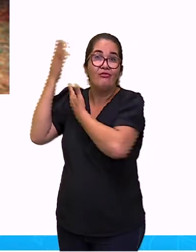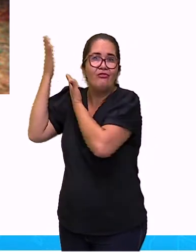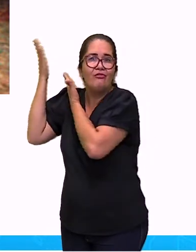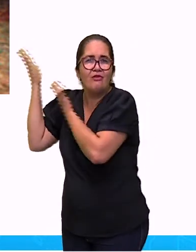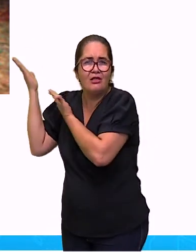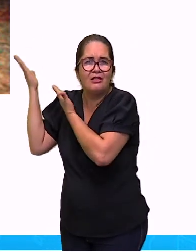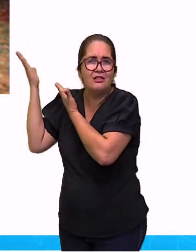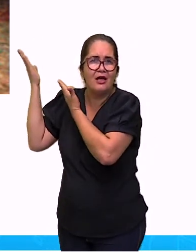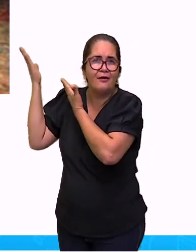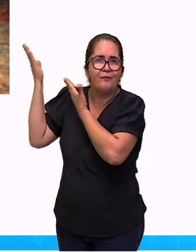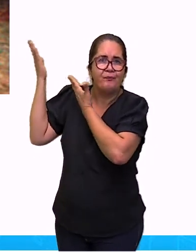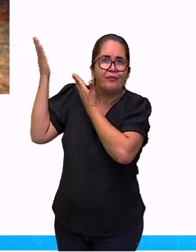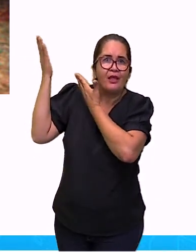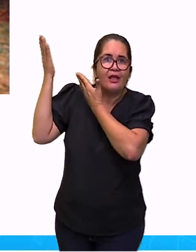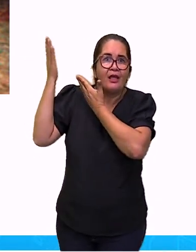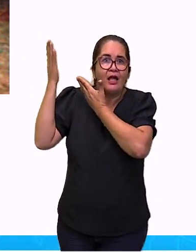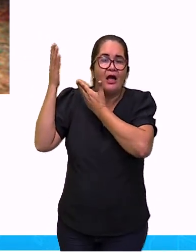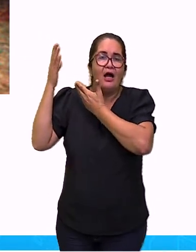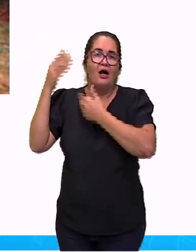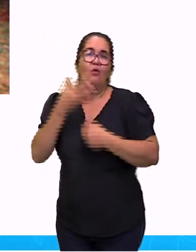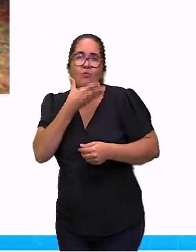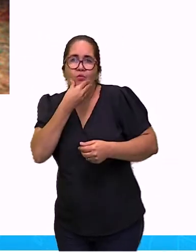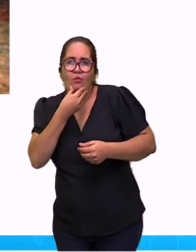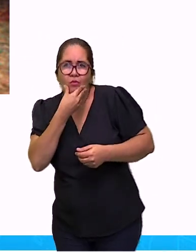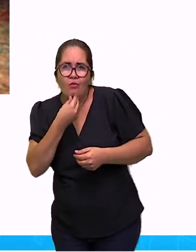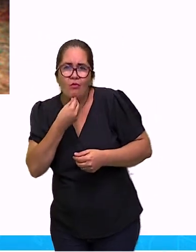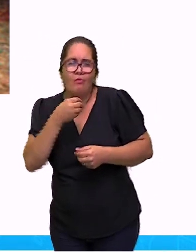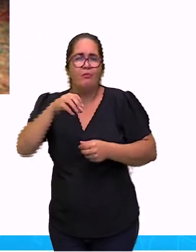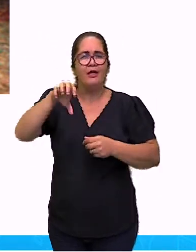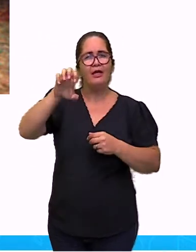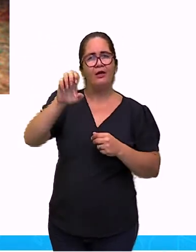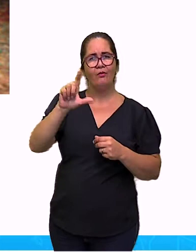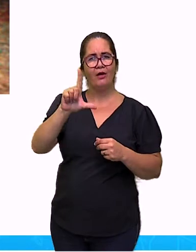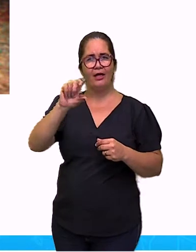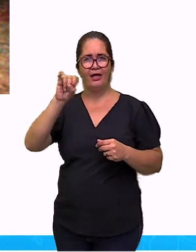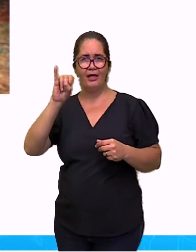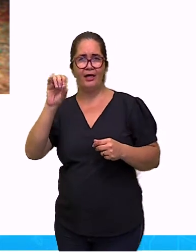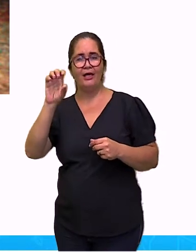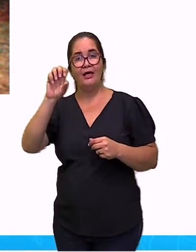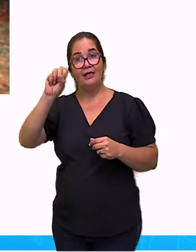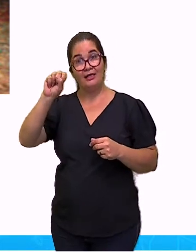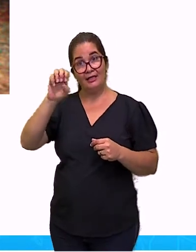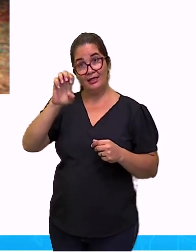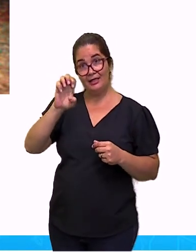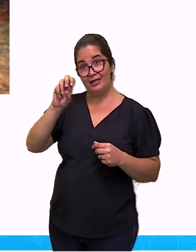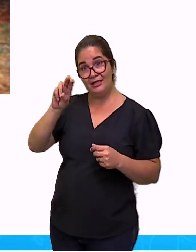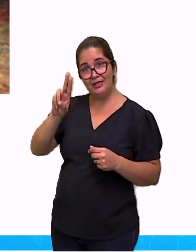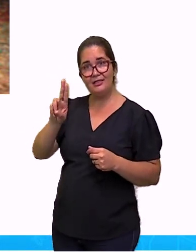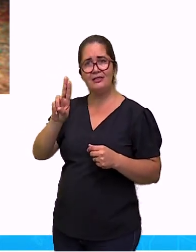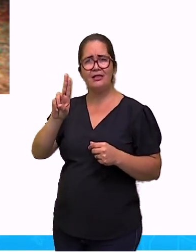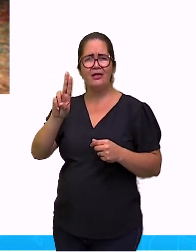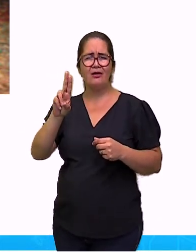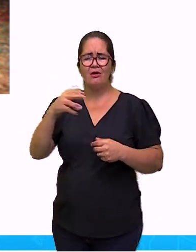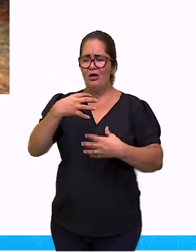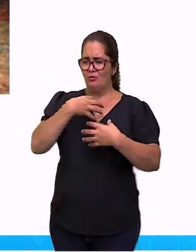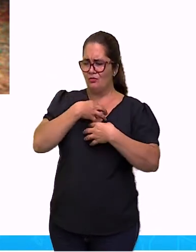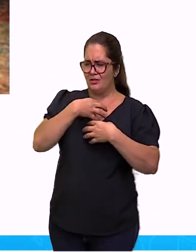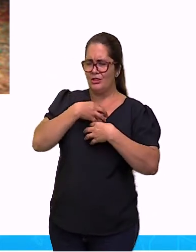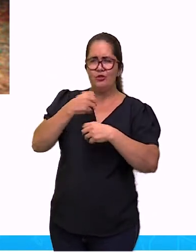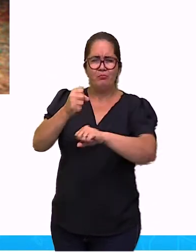retratou uma família que deixa o seu lar, onde o mestre, né, o dono da casa,